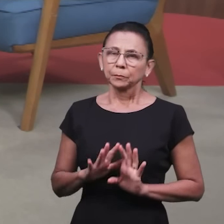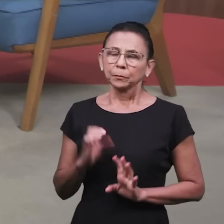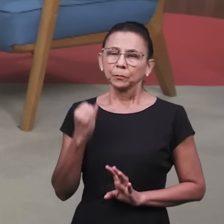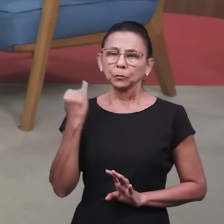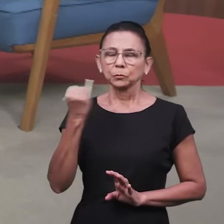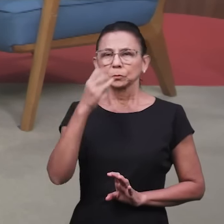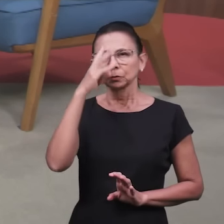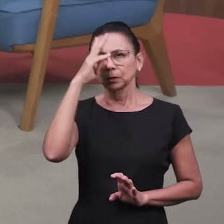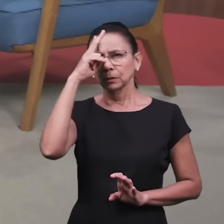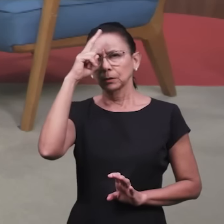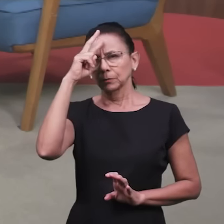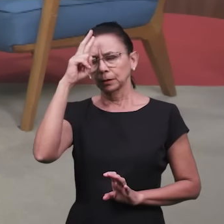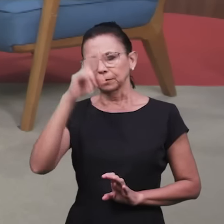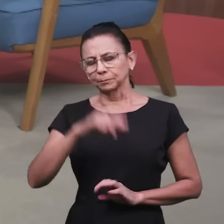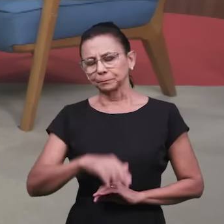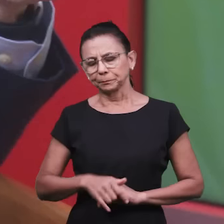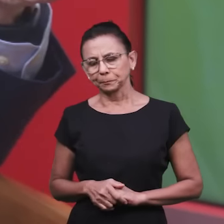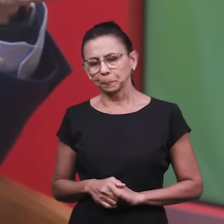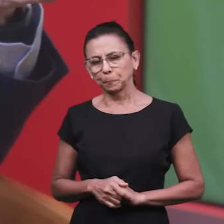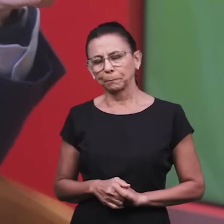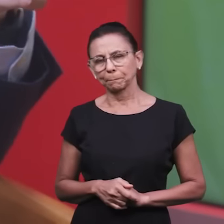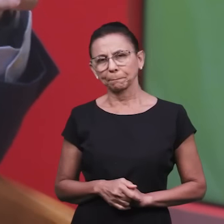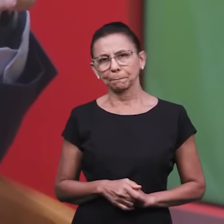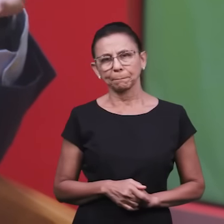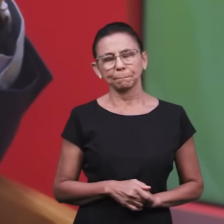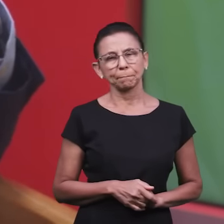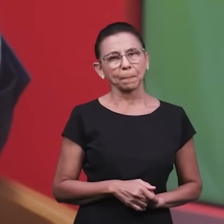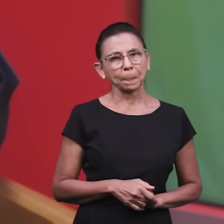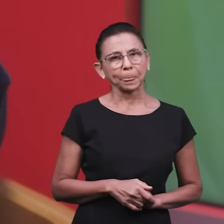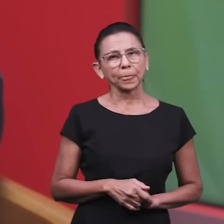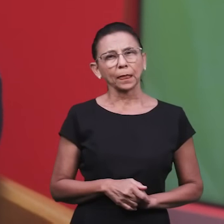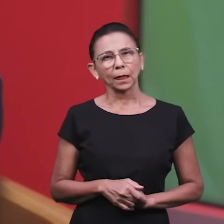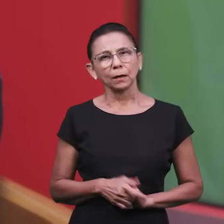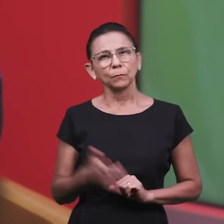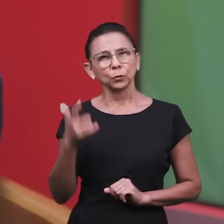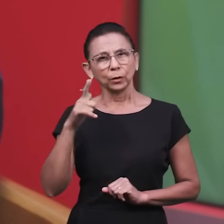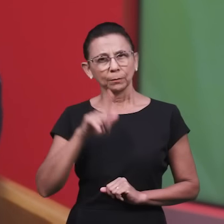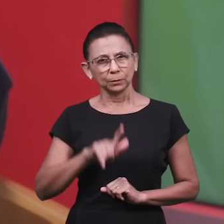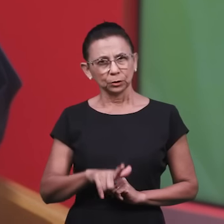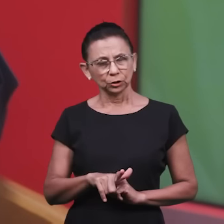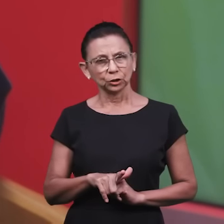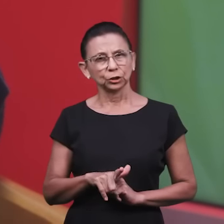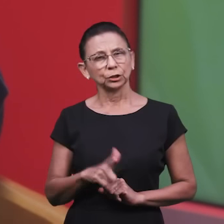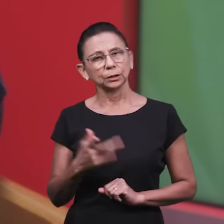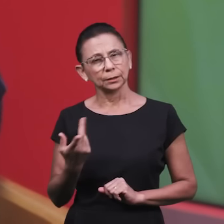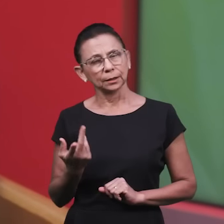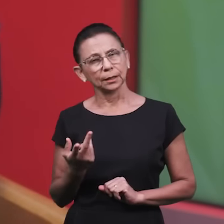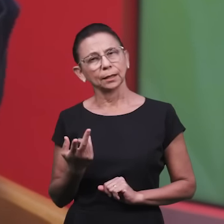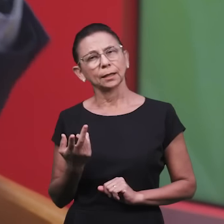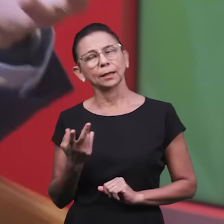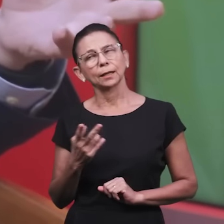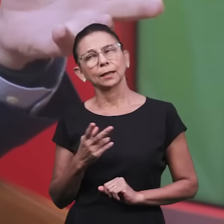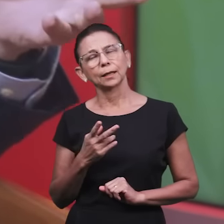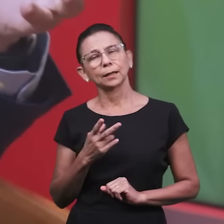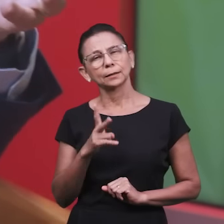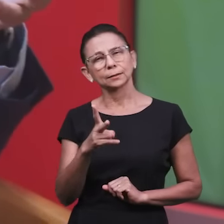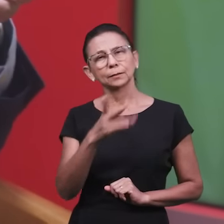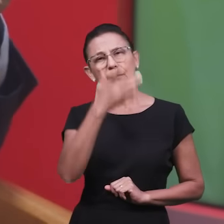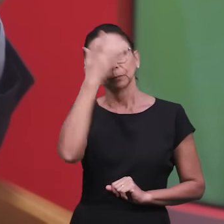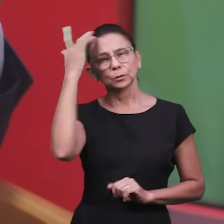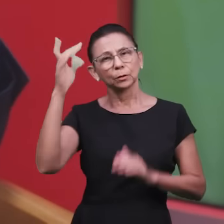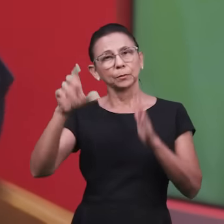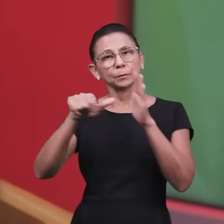gente lembrar, já temos falado sobre isso, mas sempre tem alguém que está pela primeira vez, ou é um novo na